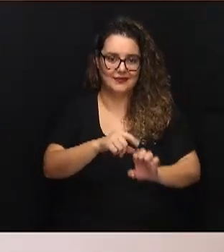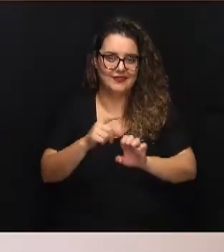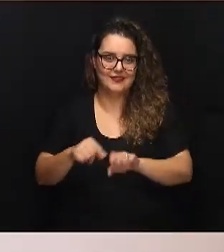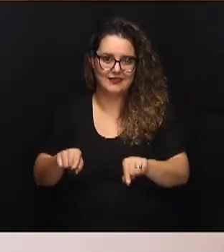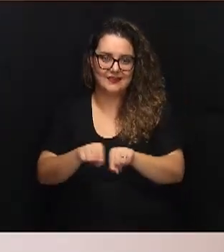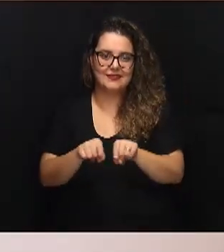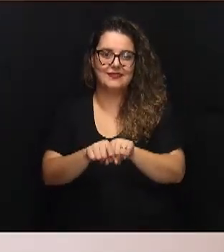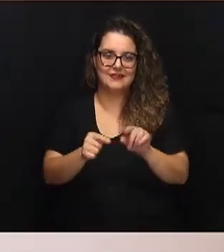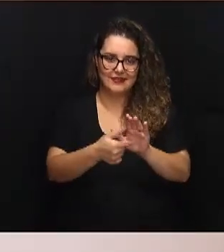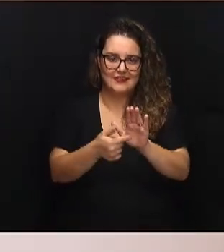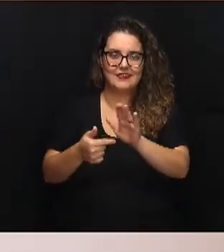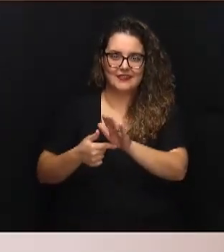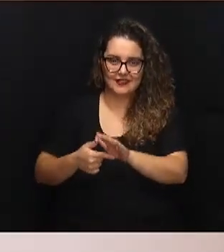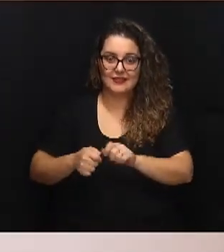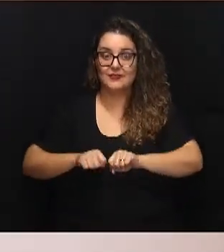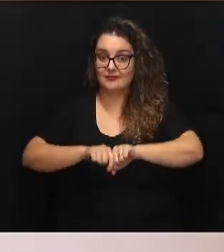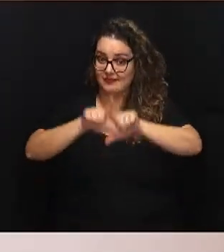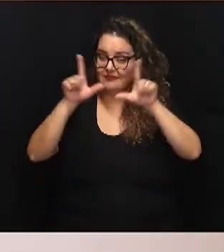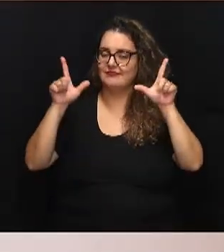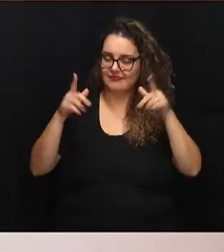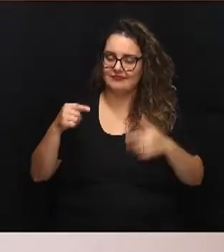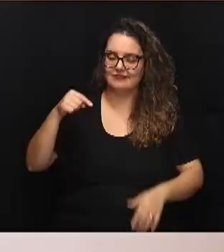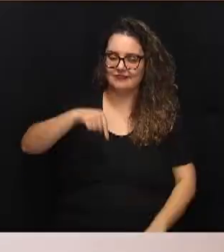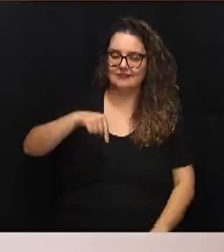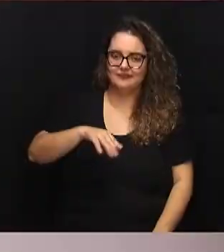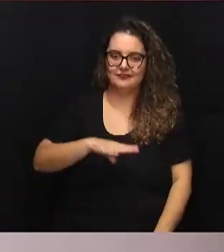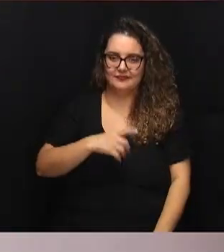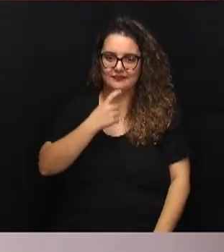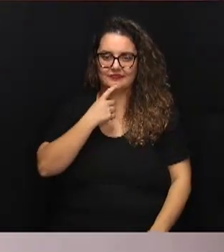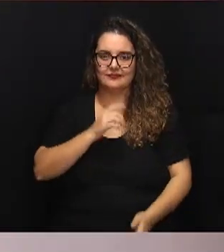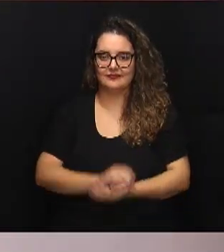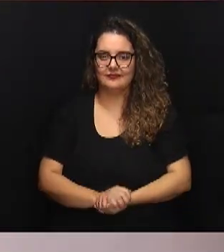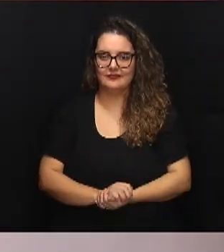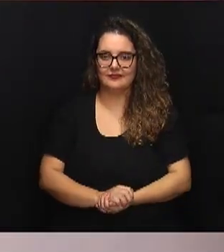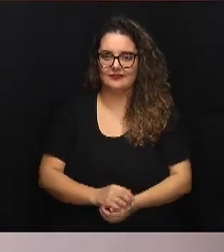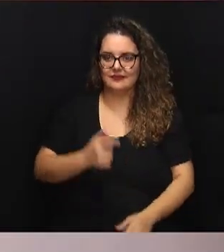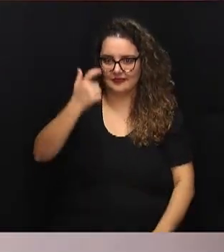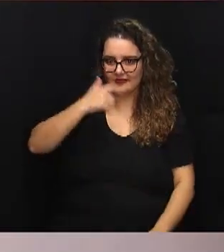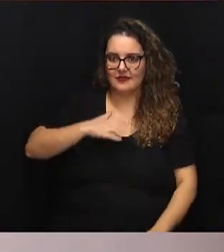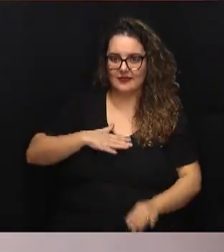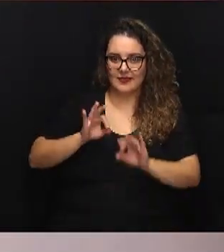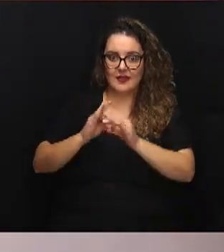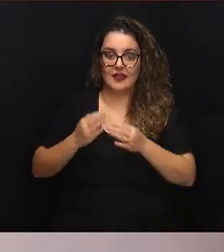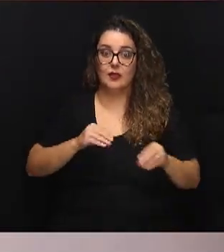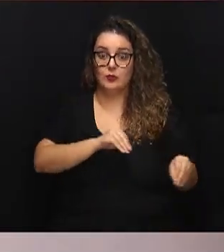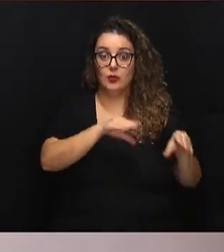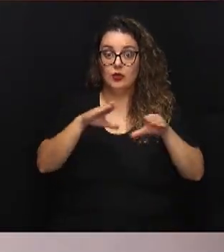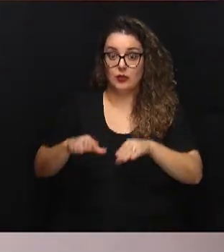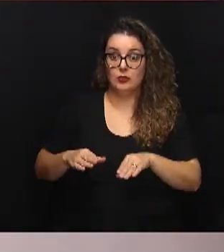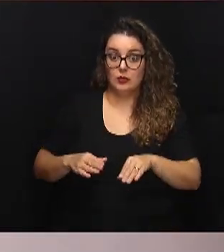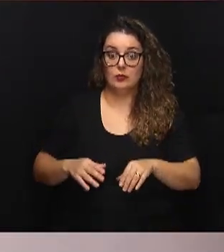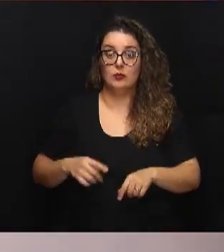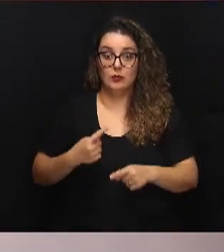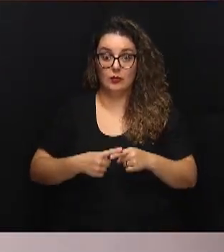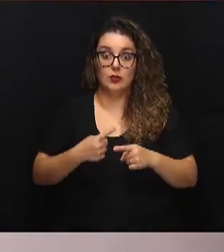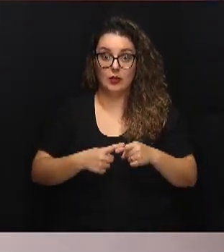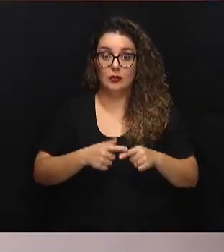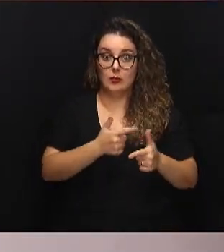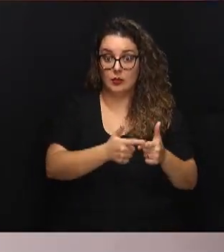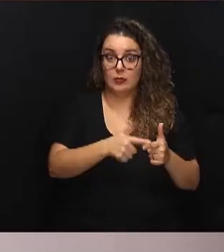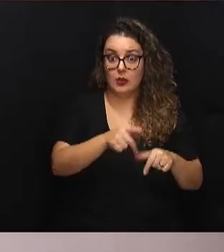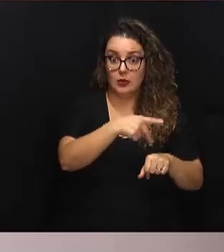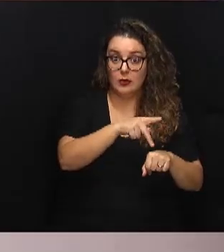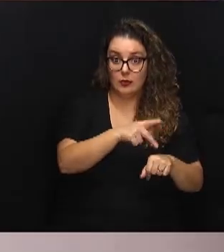estamos tendo muito destaque aqui na cidade. Eu e minha família saímos de Venezuela por situação país, sim? Tudo